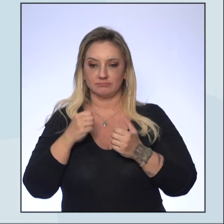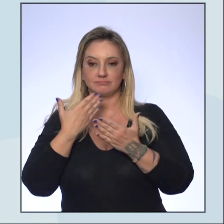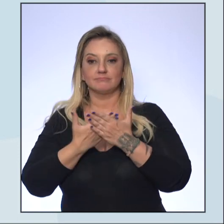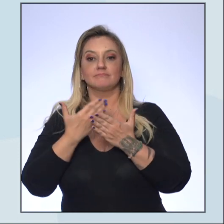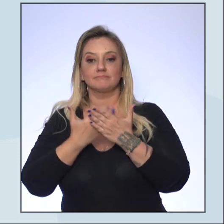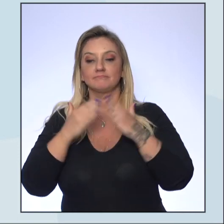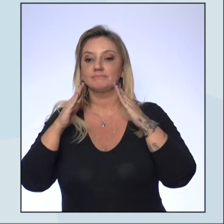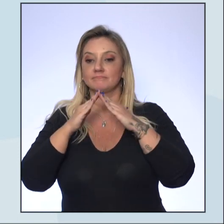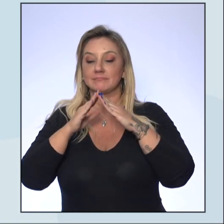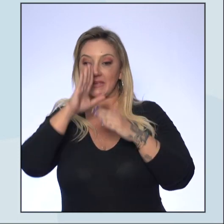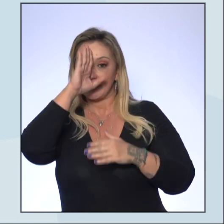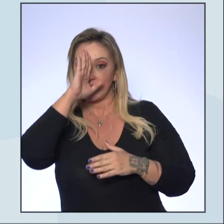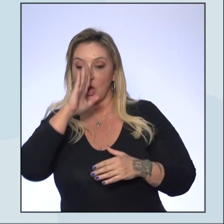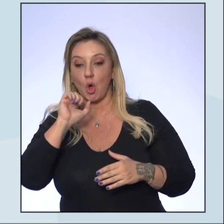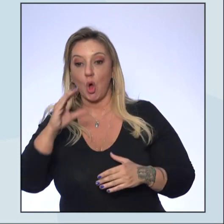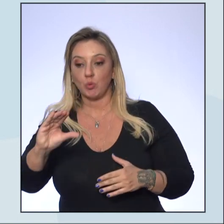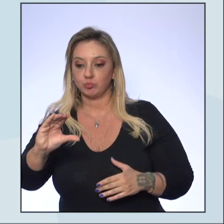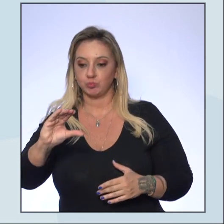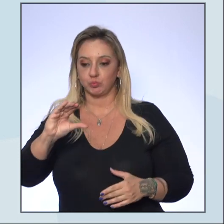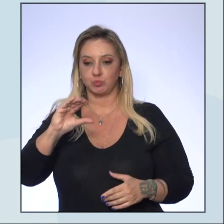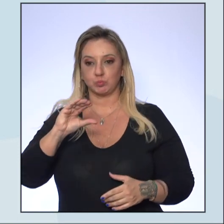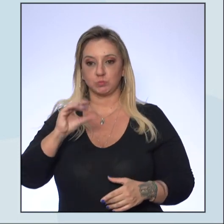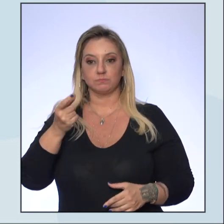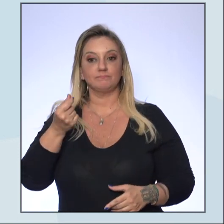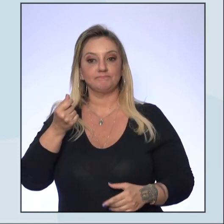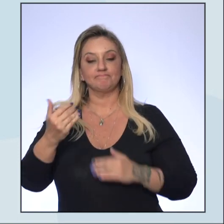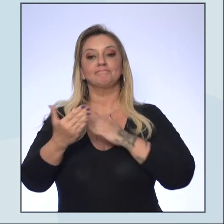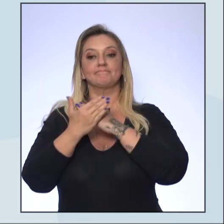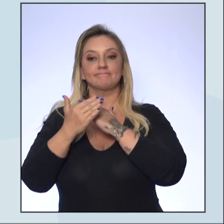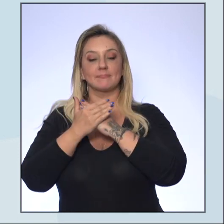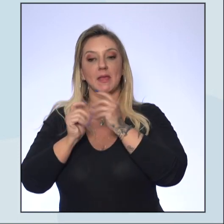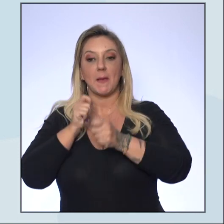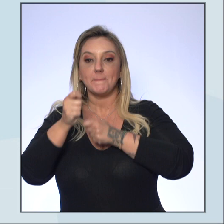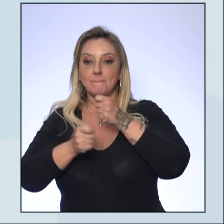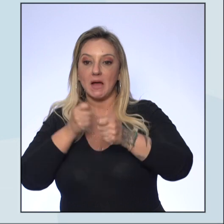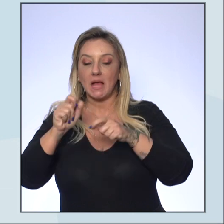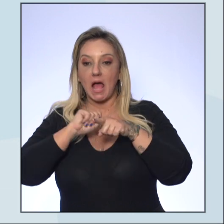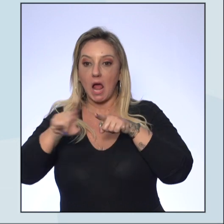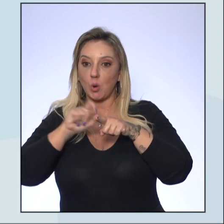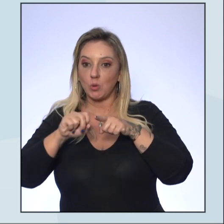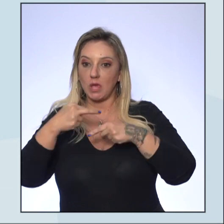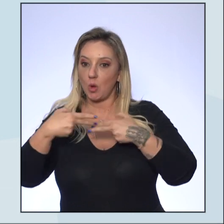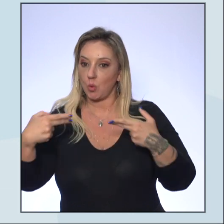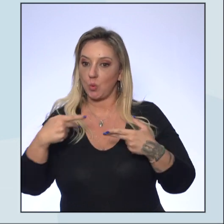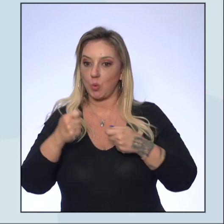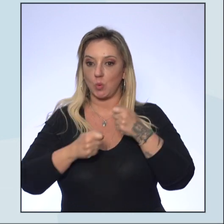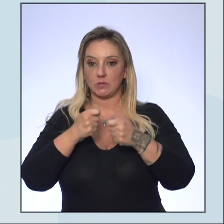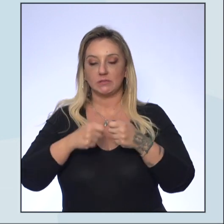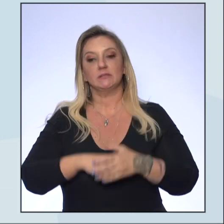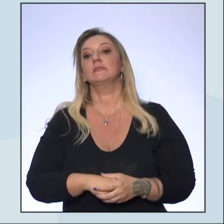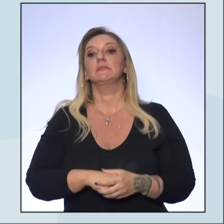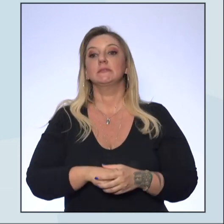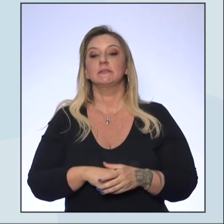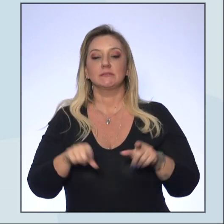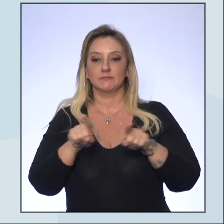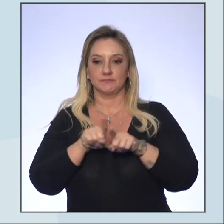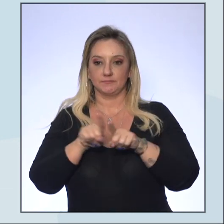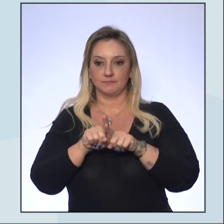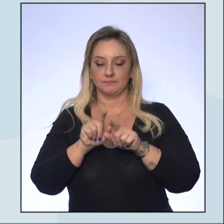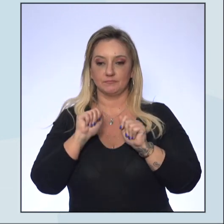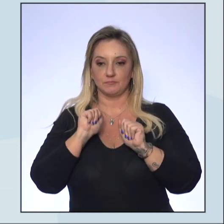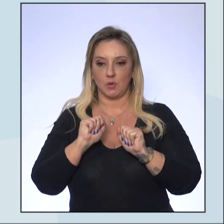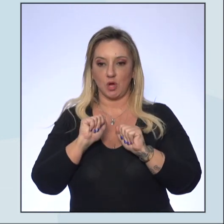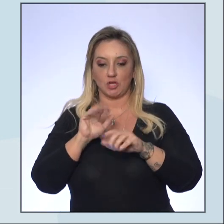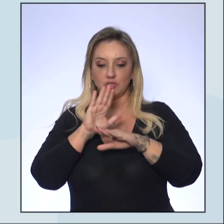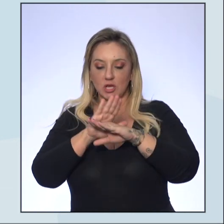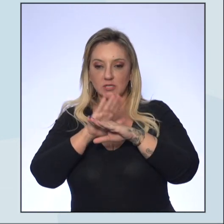gratuitamente ou receber um valor, né, financeiro para ajudar a pagar o seu aluguel e suas contas. Você também vai poder contar com